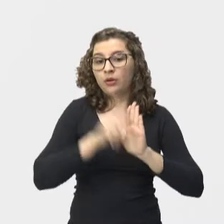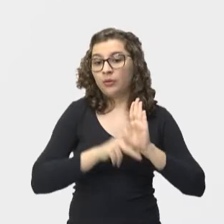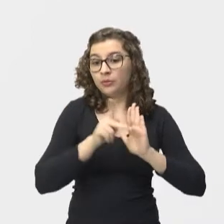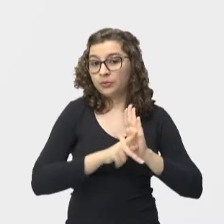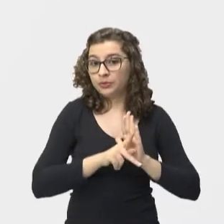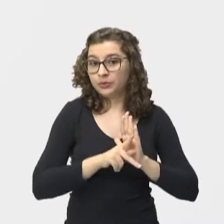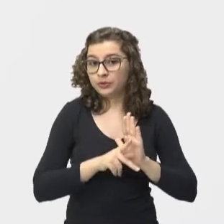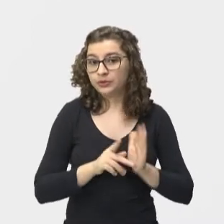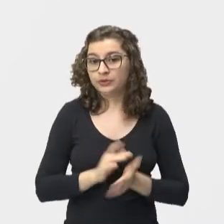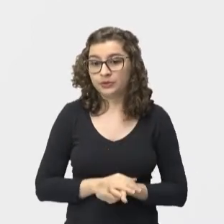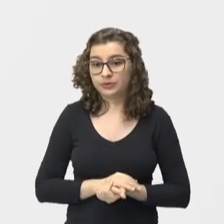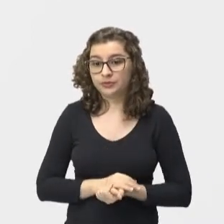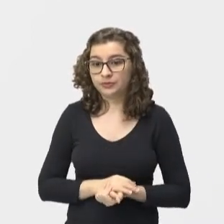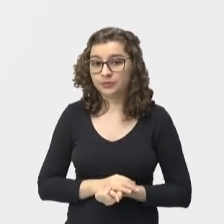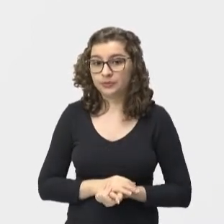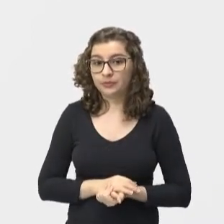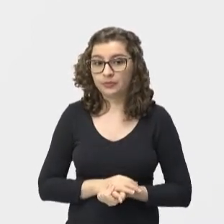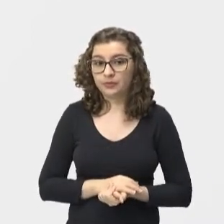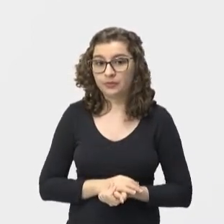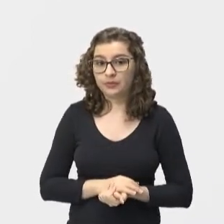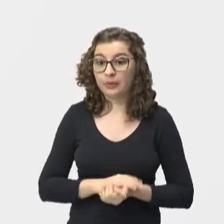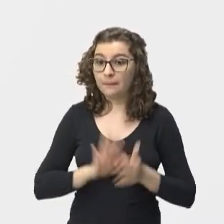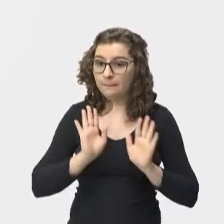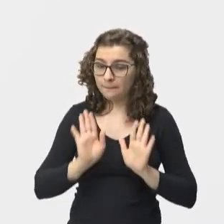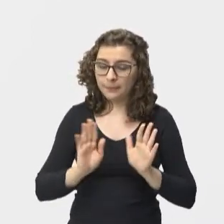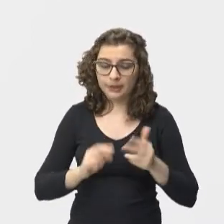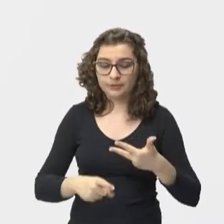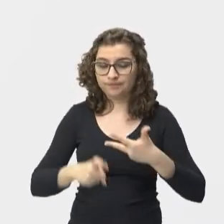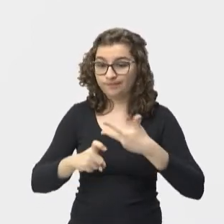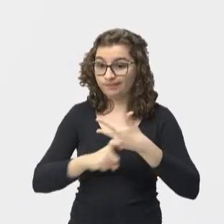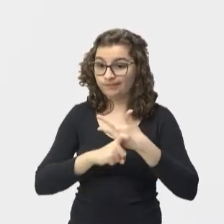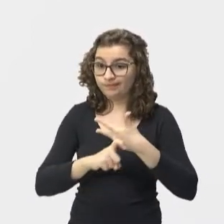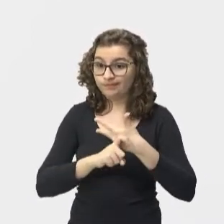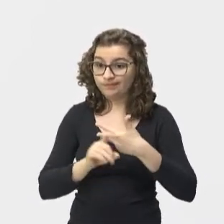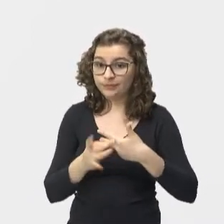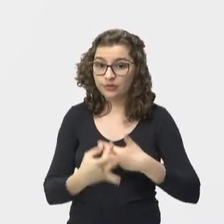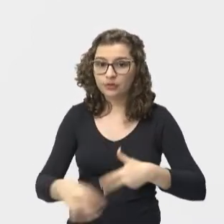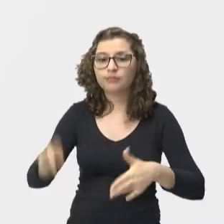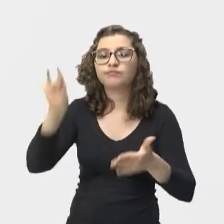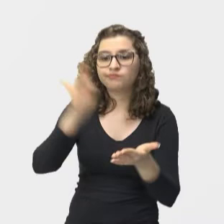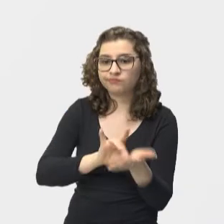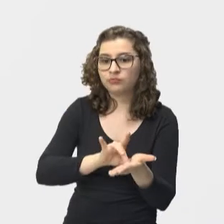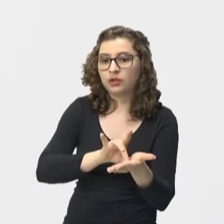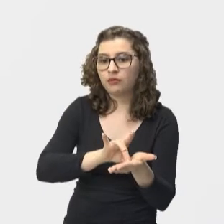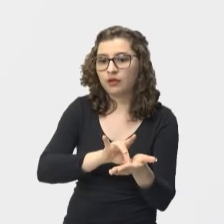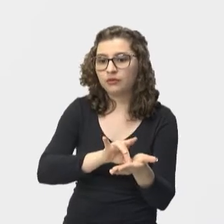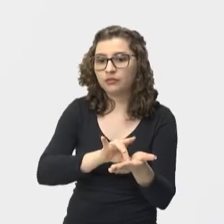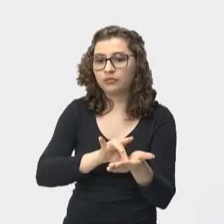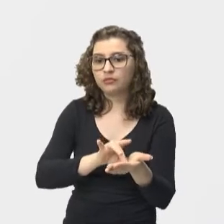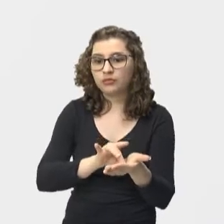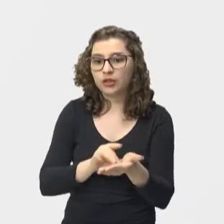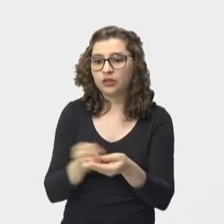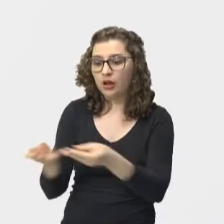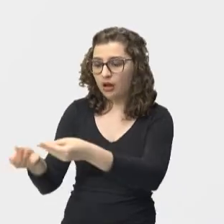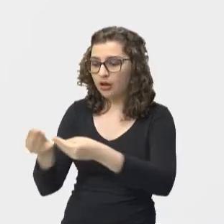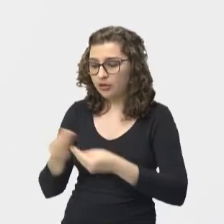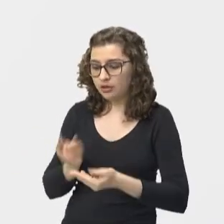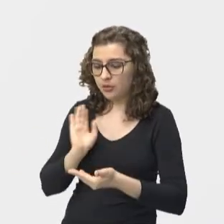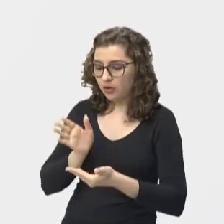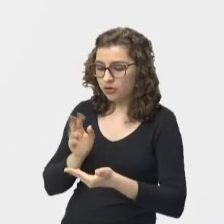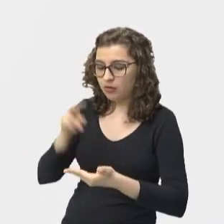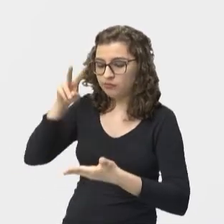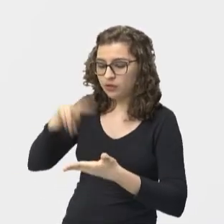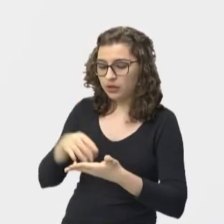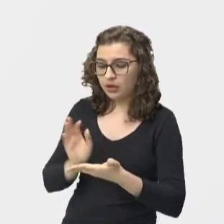Mas o poder, no caso do Poder Executivo, a função dele é colocar a política pública em prática, né? É implementar a